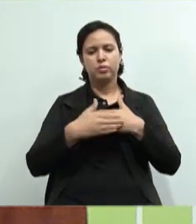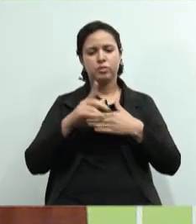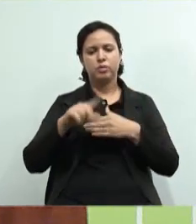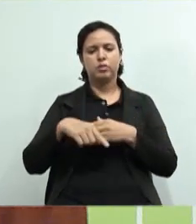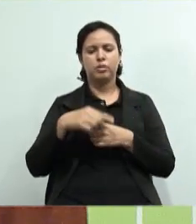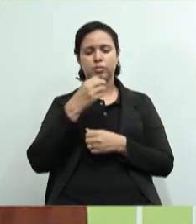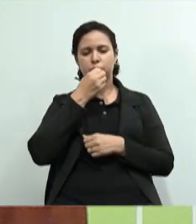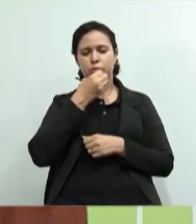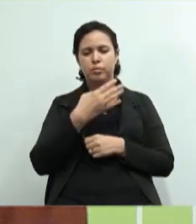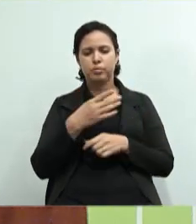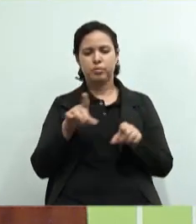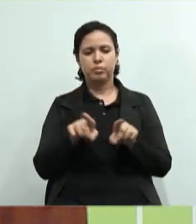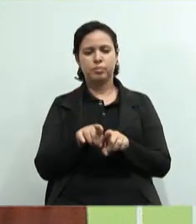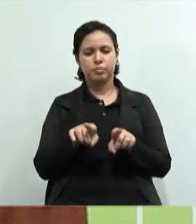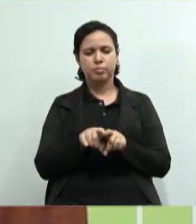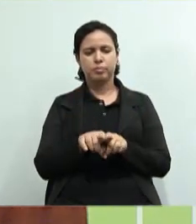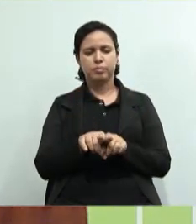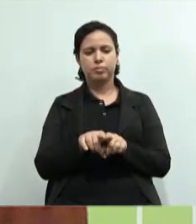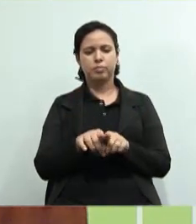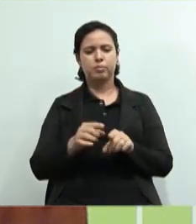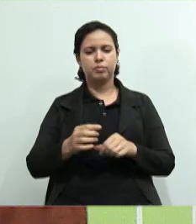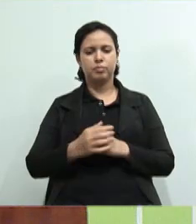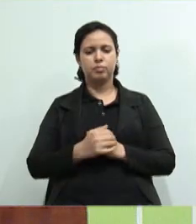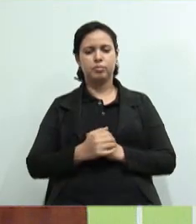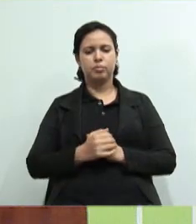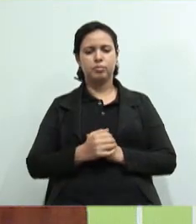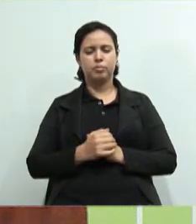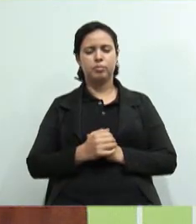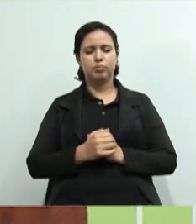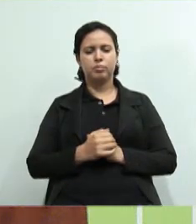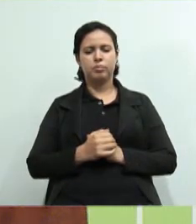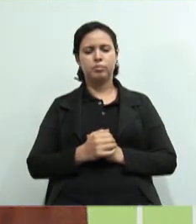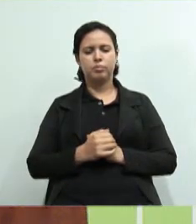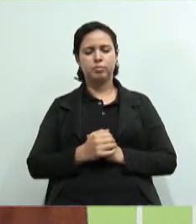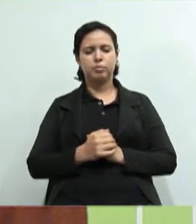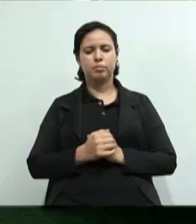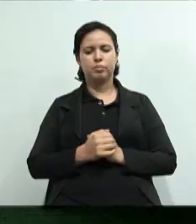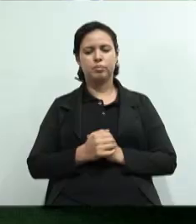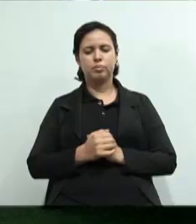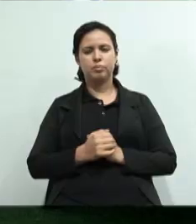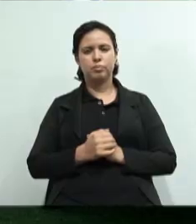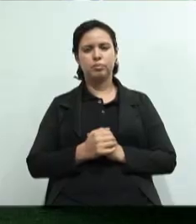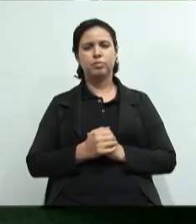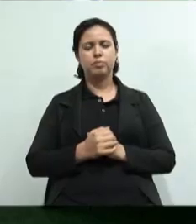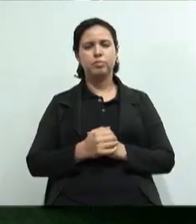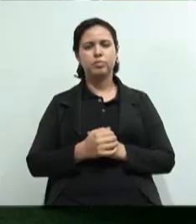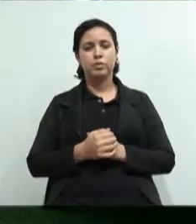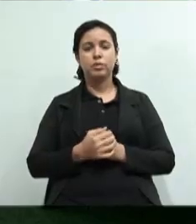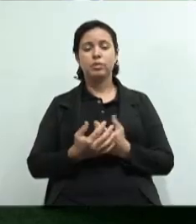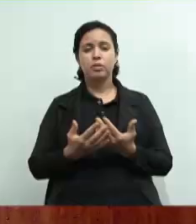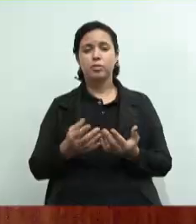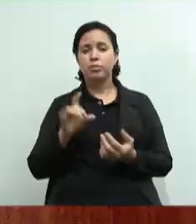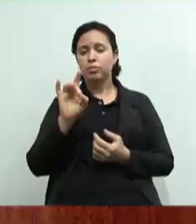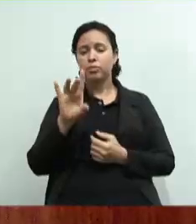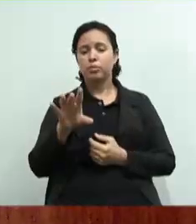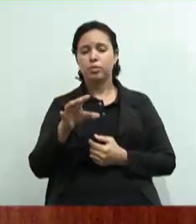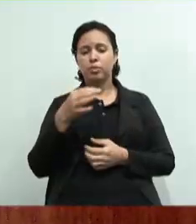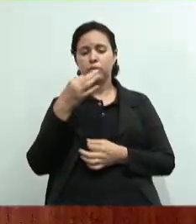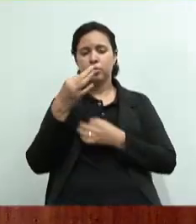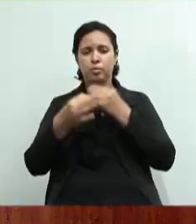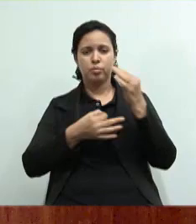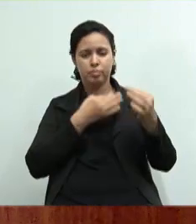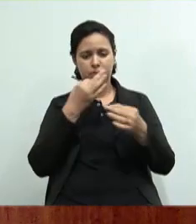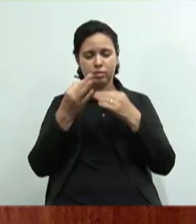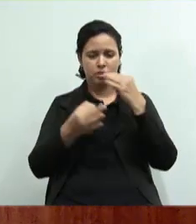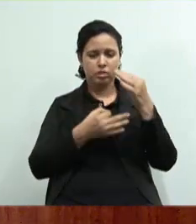bom também, ok? Bem. Professora, só um comentário aqui sobre essa ferramenta. Sim.